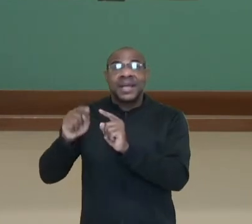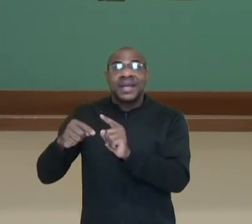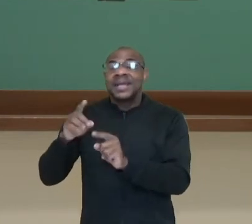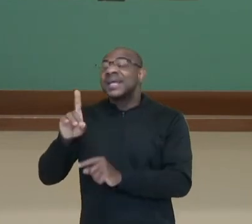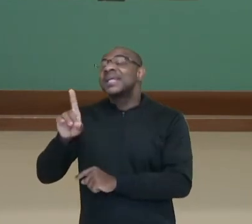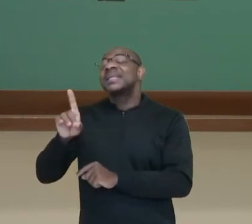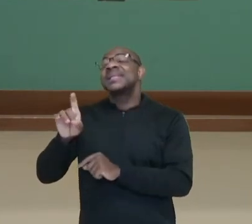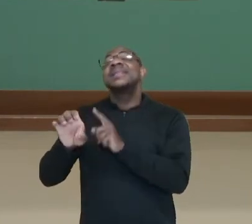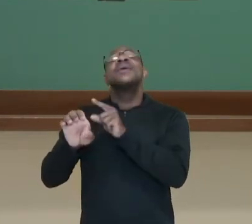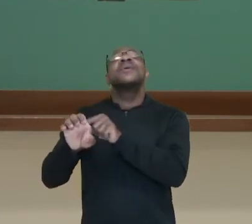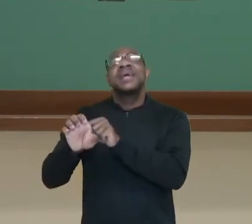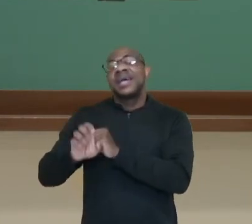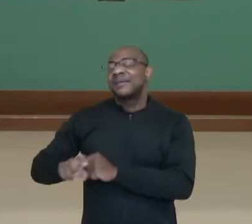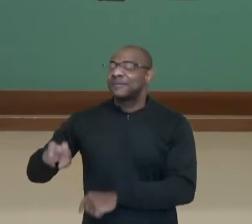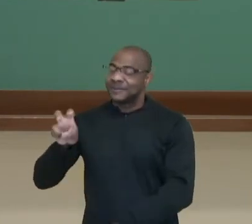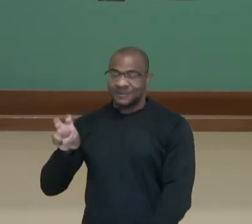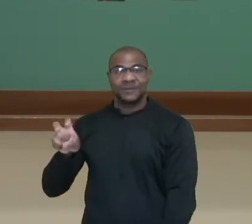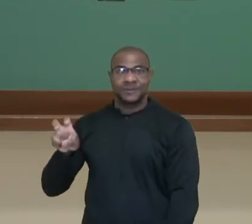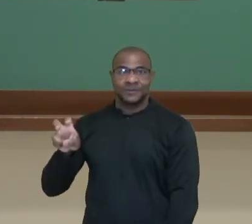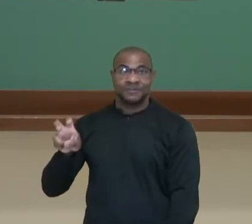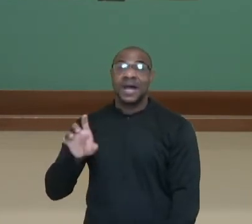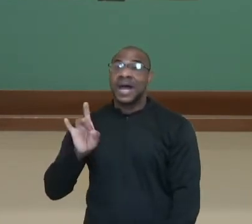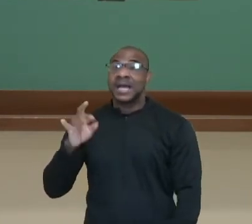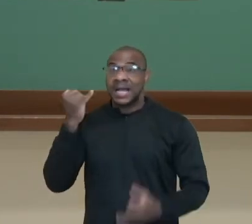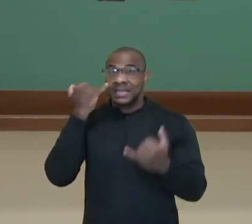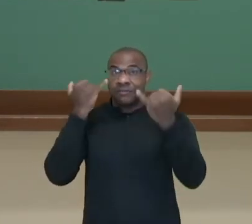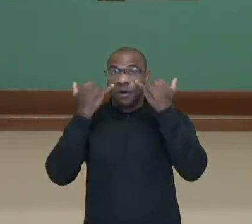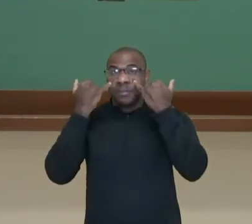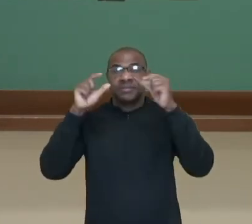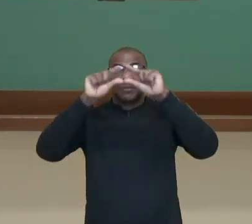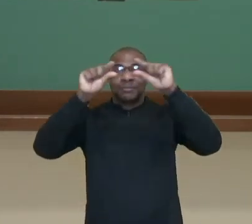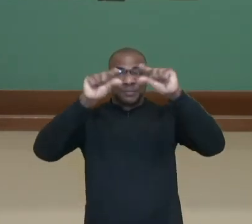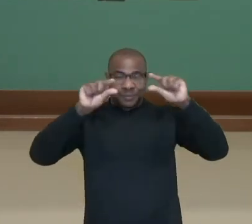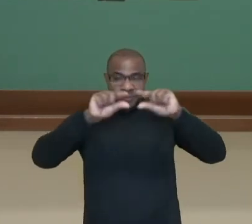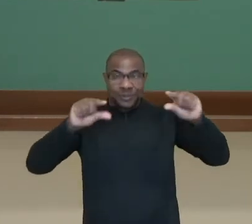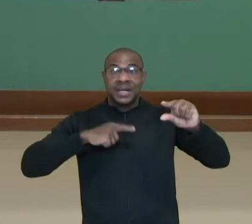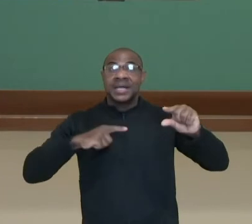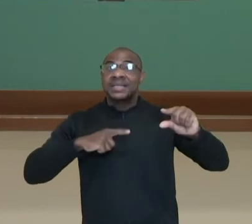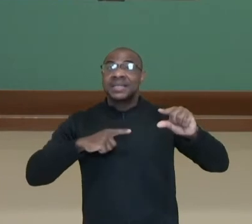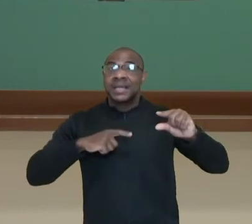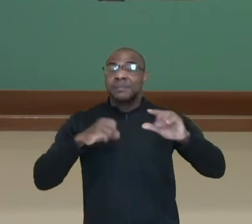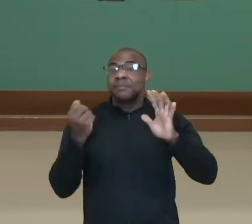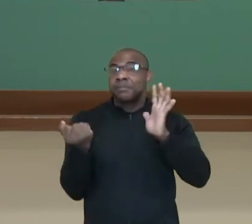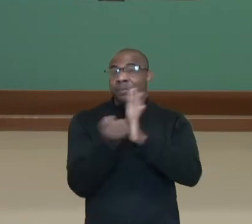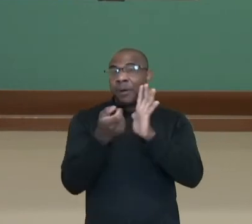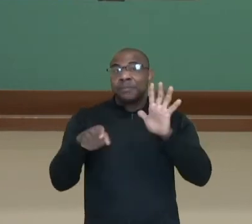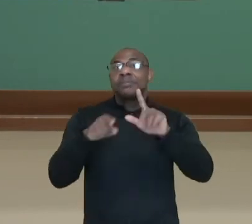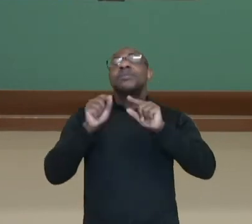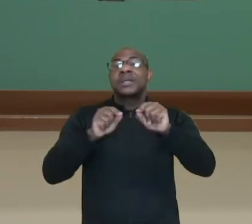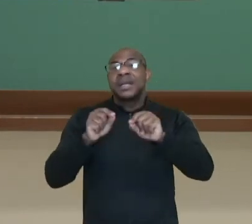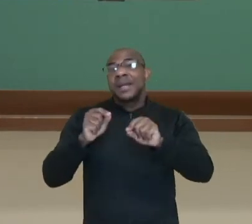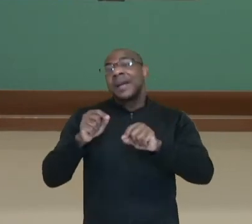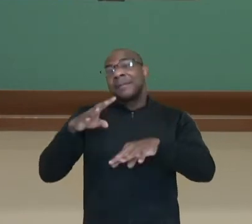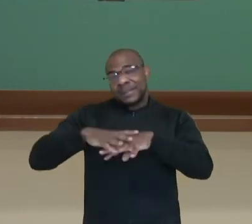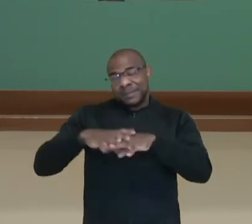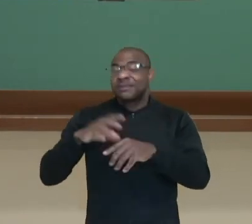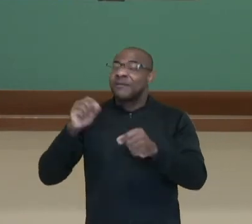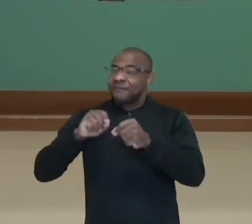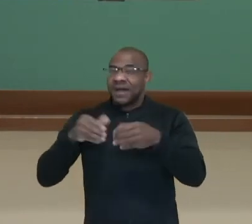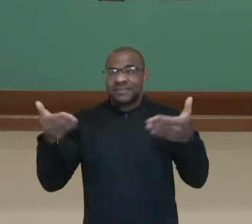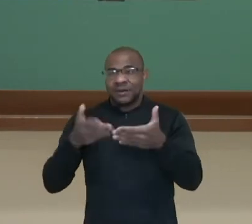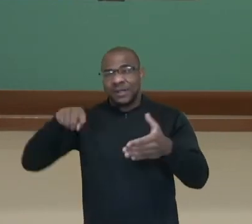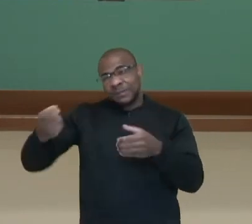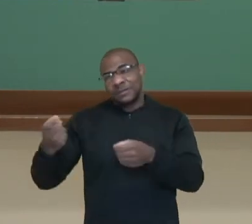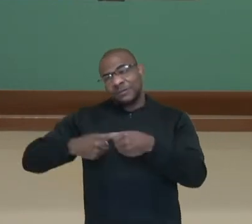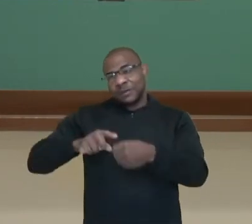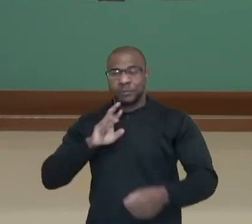portuguesa, menos, aumentada, triplo, você tem um símbolo matemático para colocar no lugar. Faça isso aí, vamos ver como é que fica.